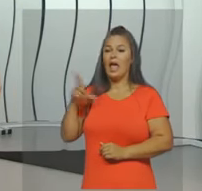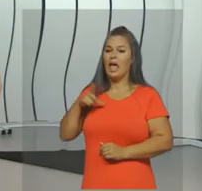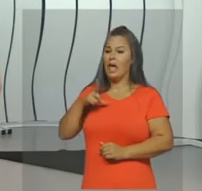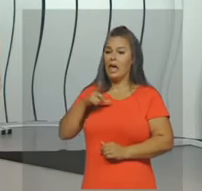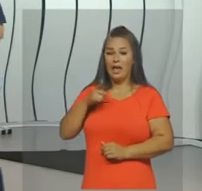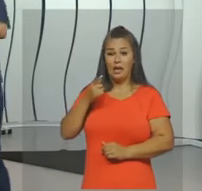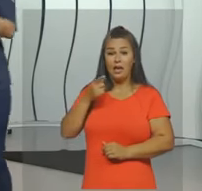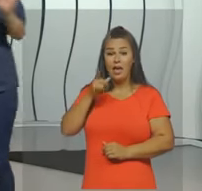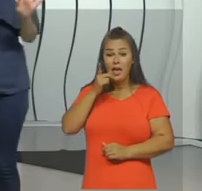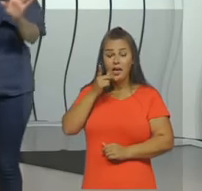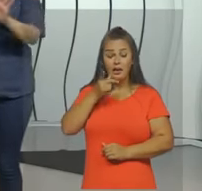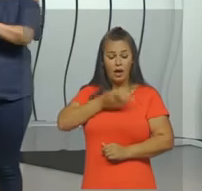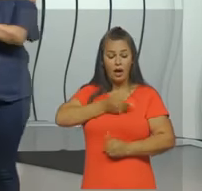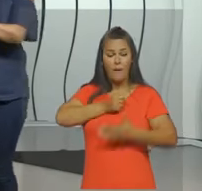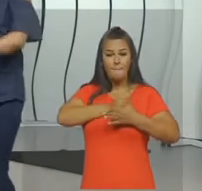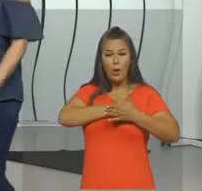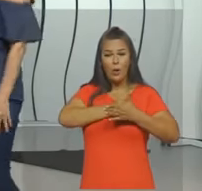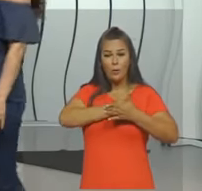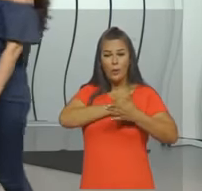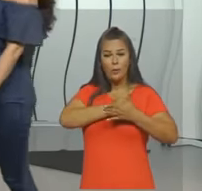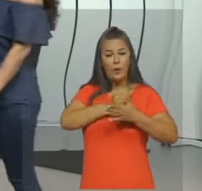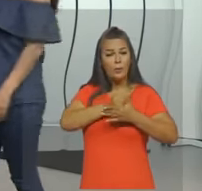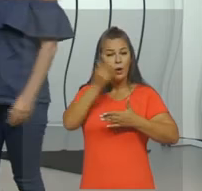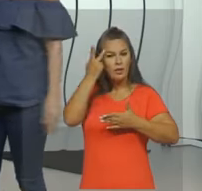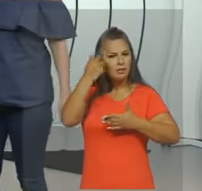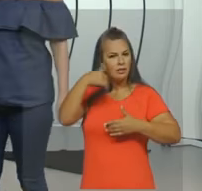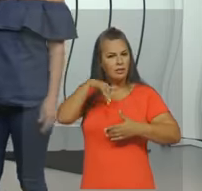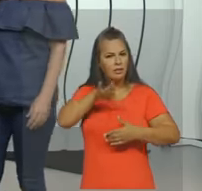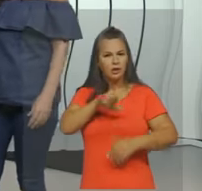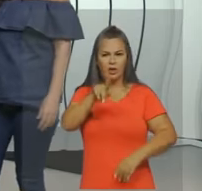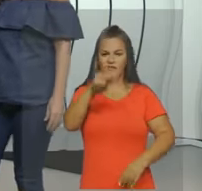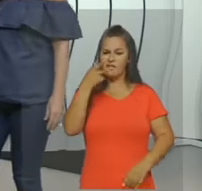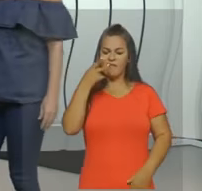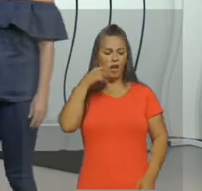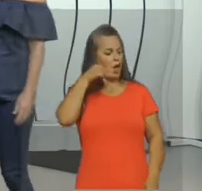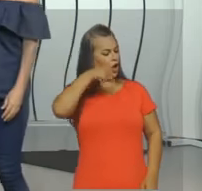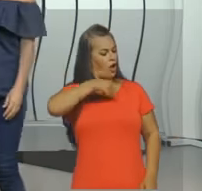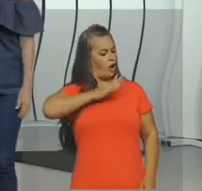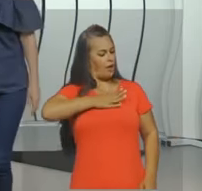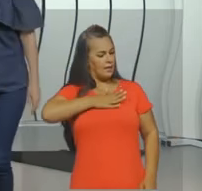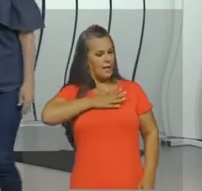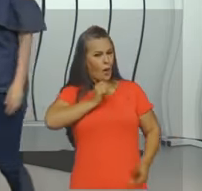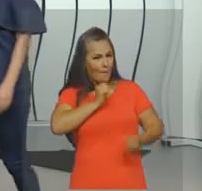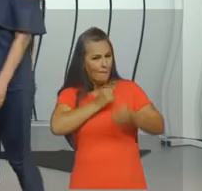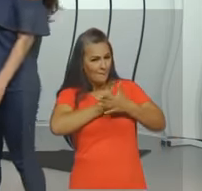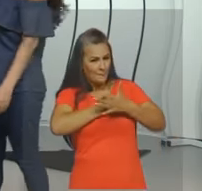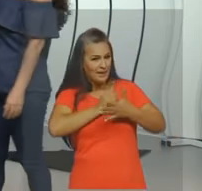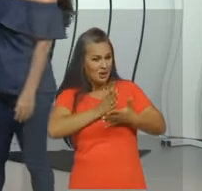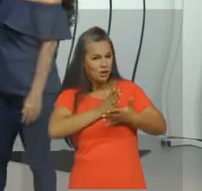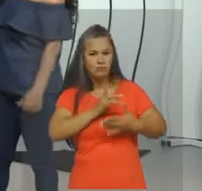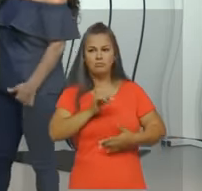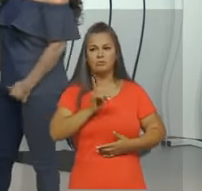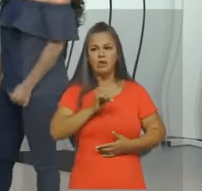involuntária. Você não precisa se preocupar com o seu batimento cardíaco.